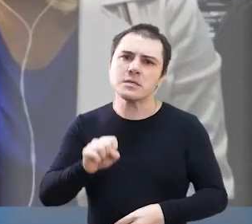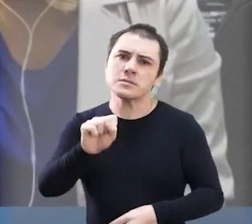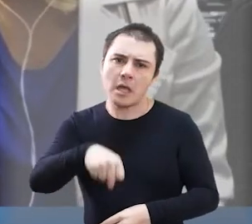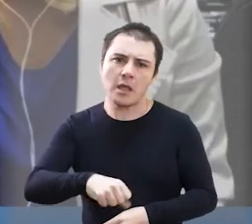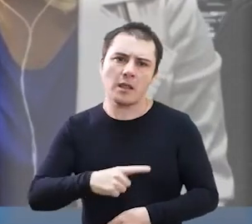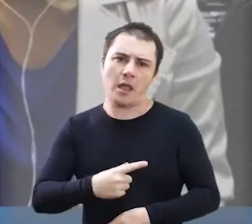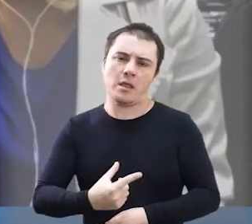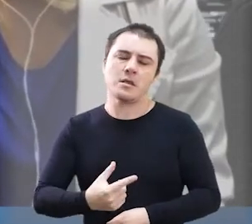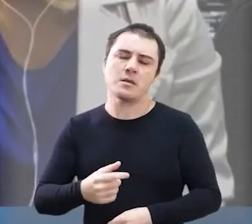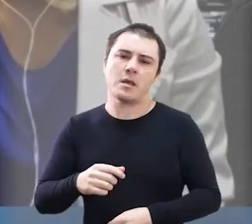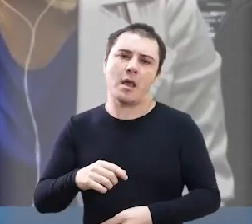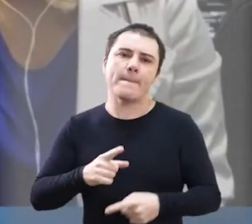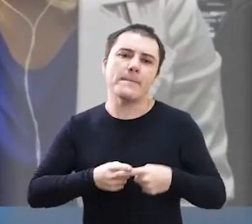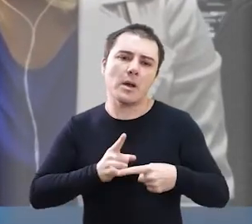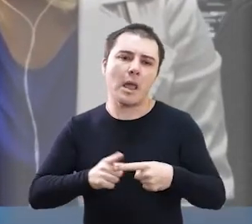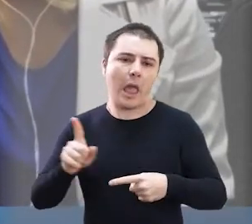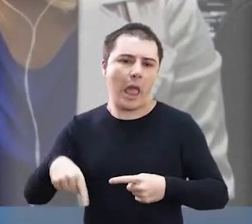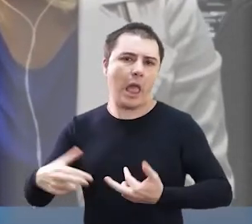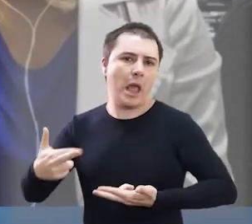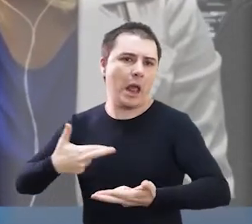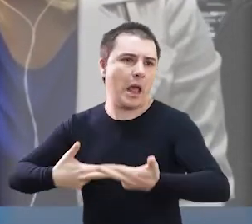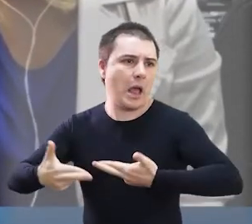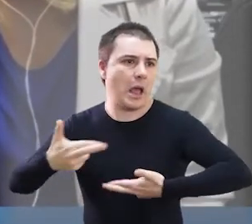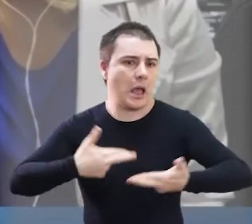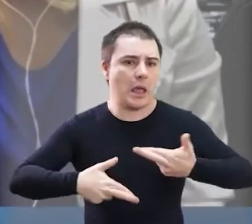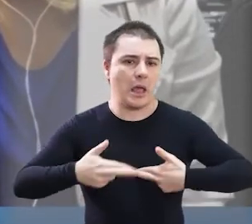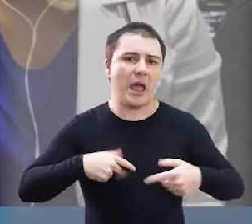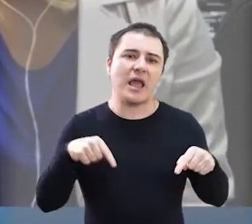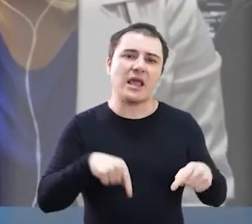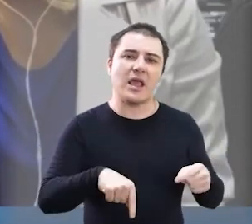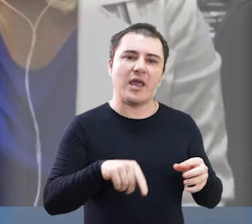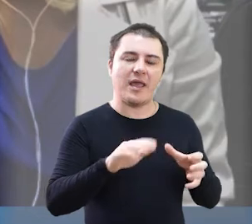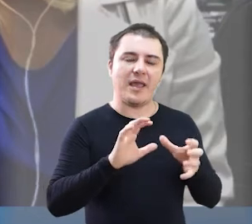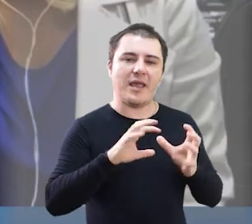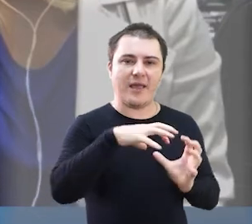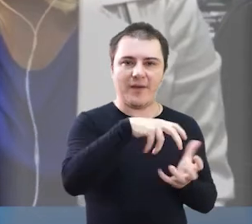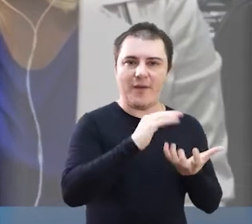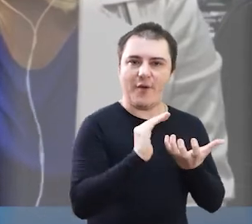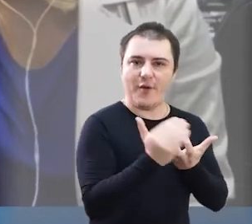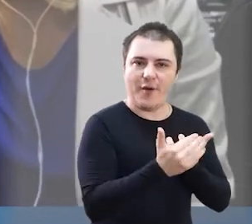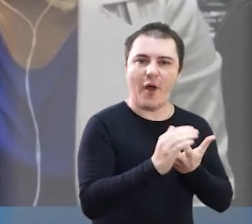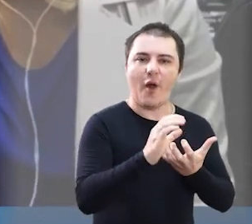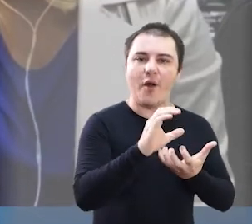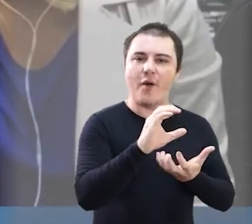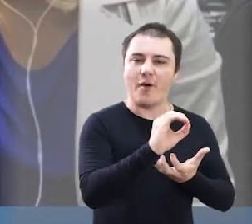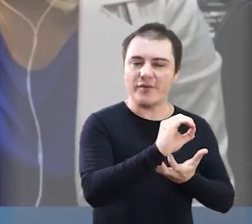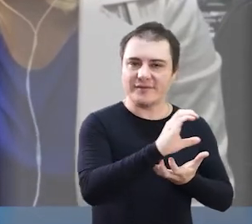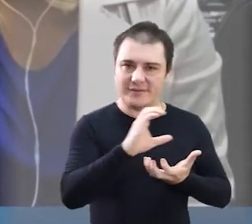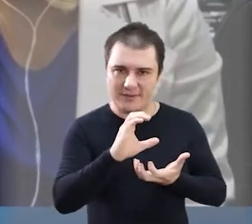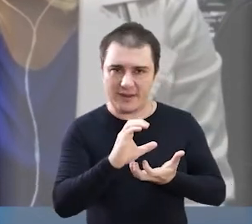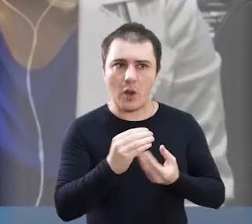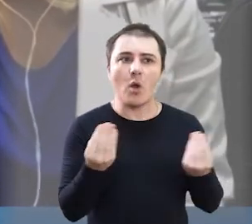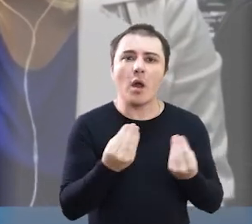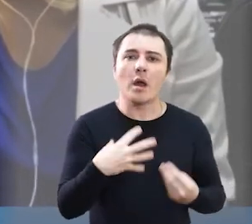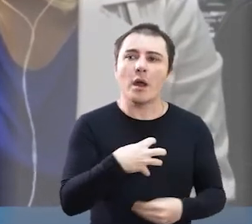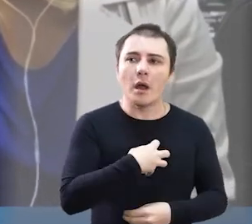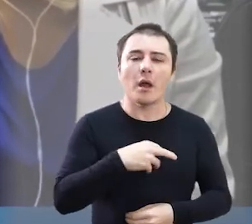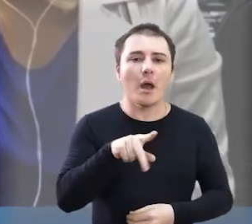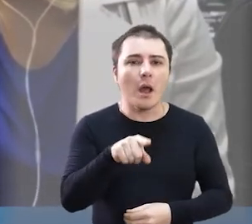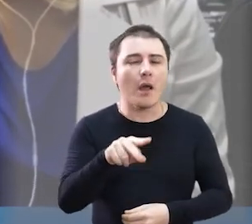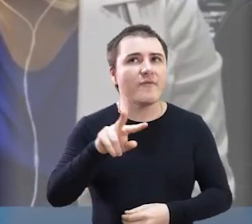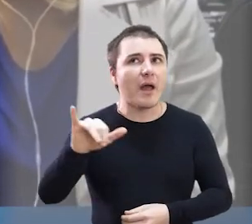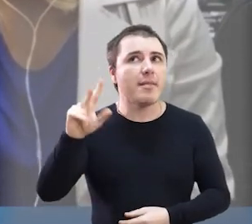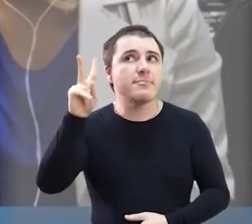existe sim uma relação, até mesmo aqui no Ocidente, né, com essa pessoa que faleceu, né, como é a maneira que ela vai